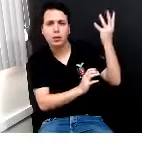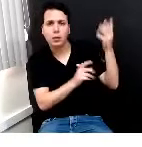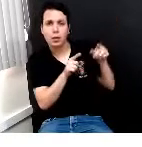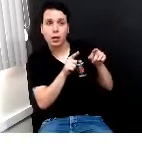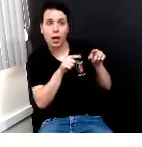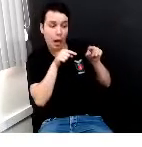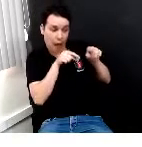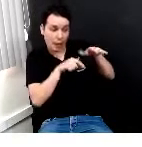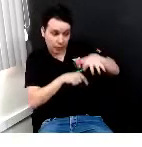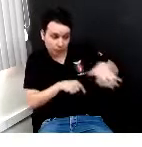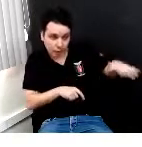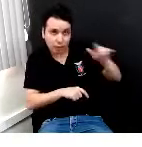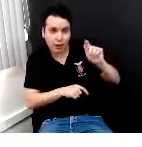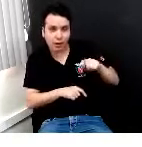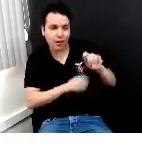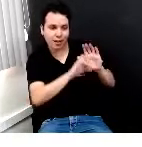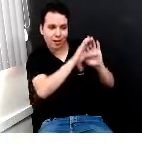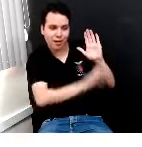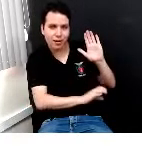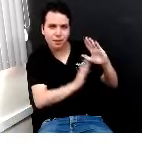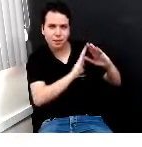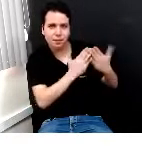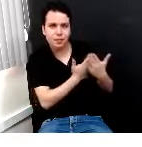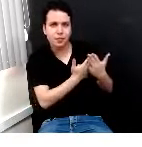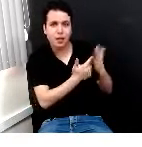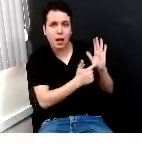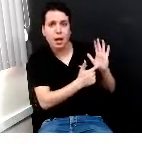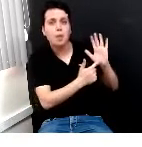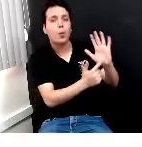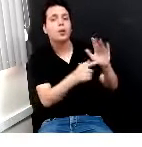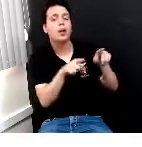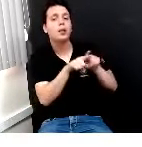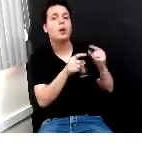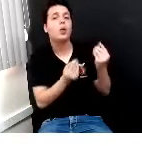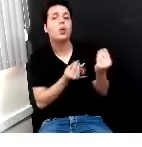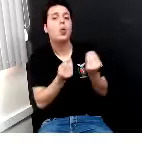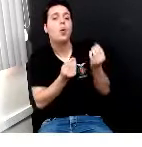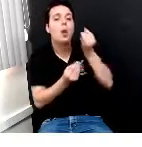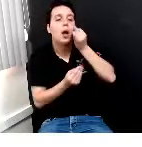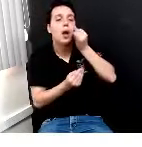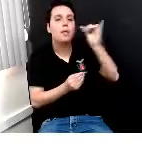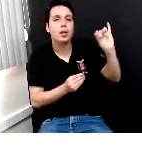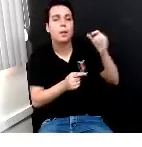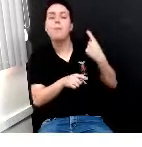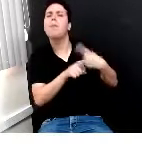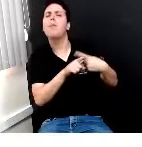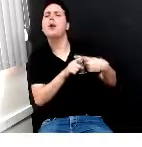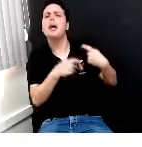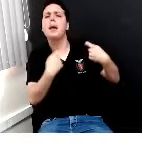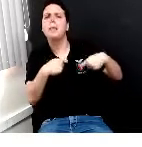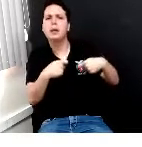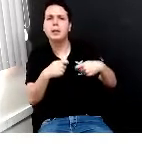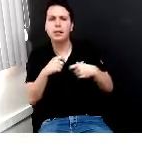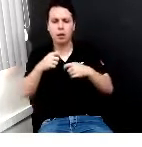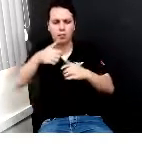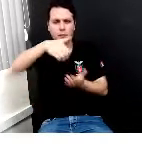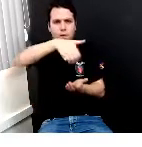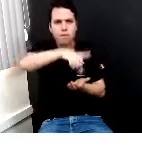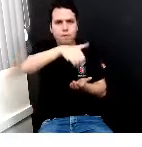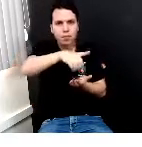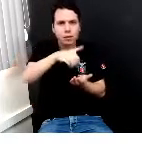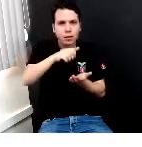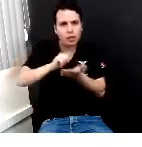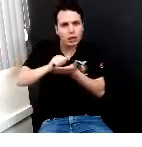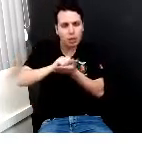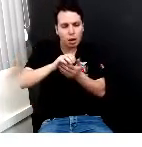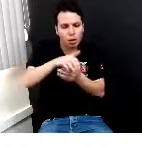espaço privilegiado no currículo escolar para tratar das medidas de prevenção. Por que que eu devo usar, lavar com sabonete, o